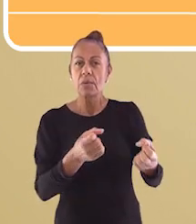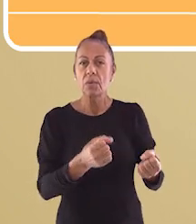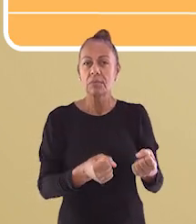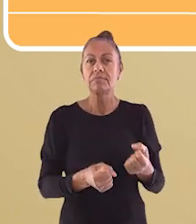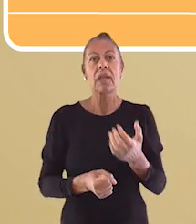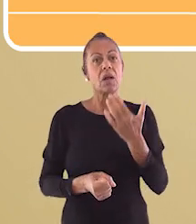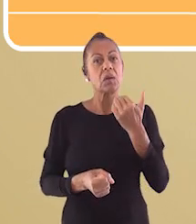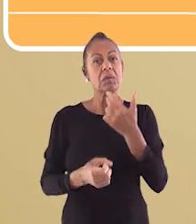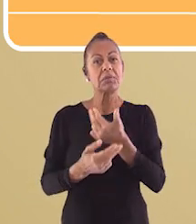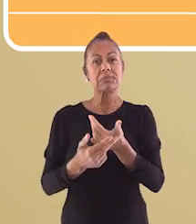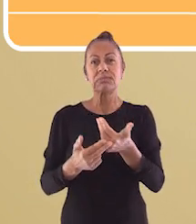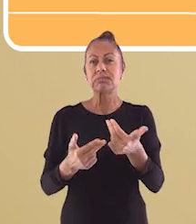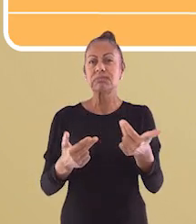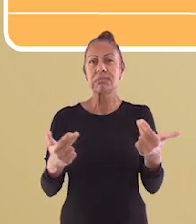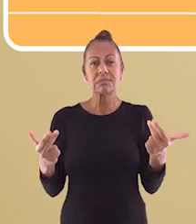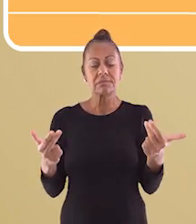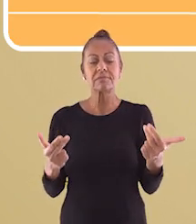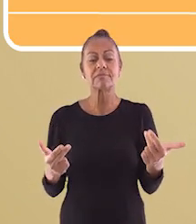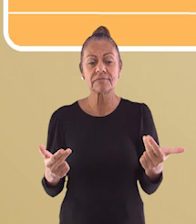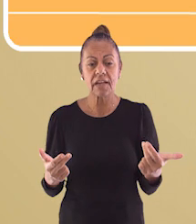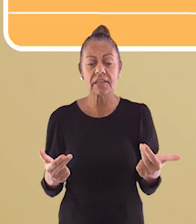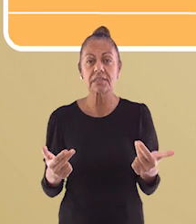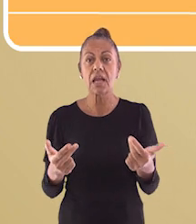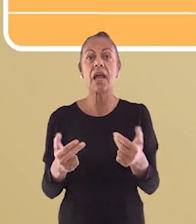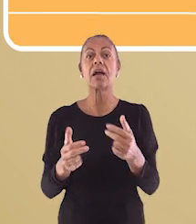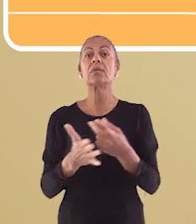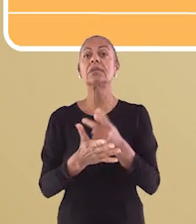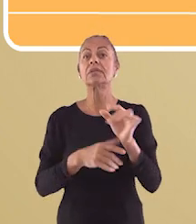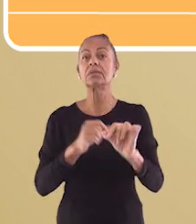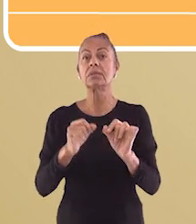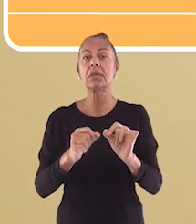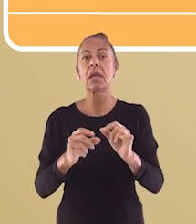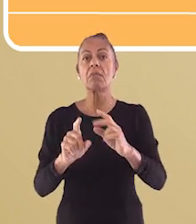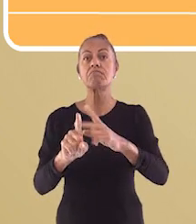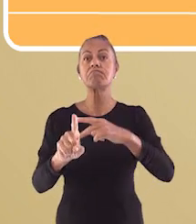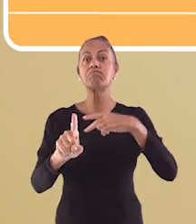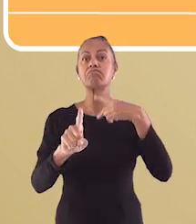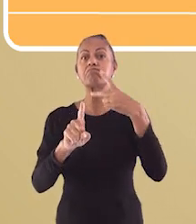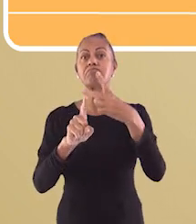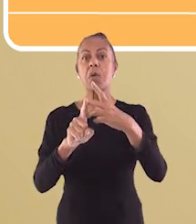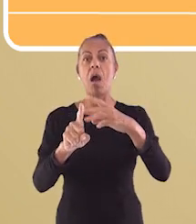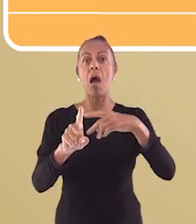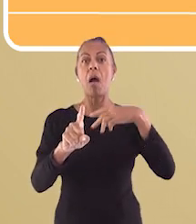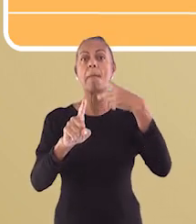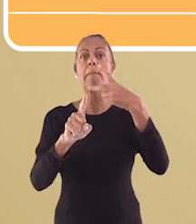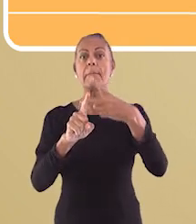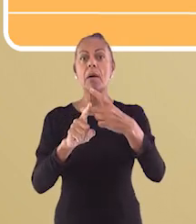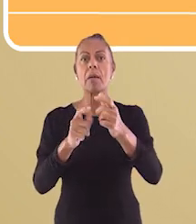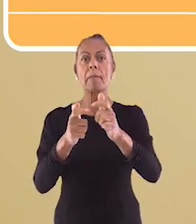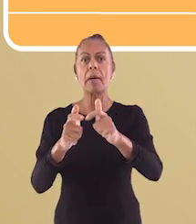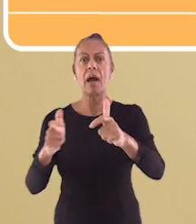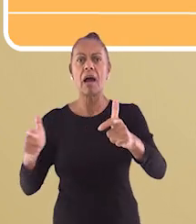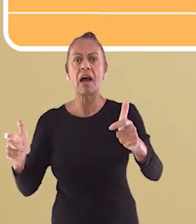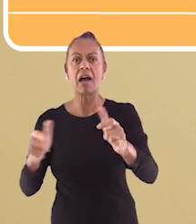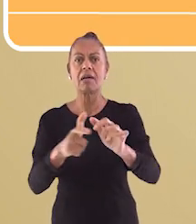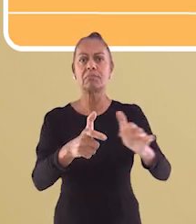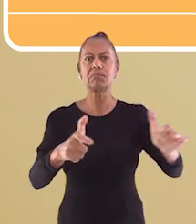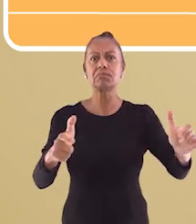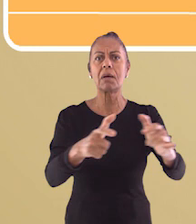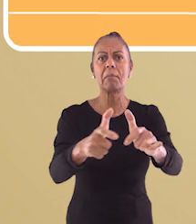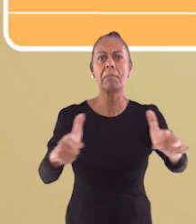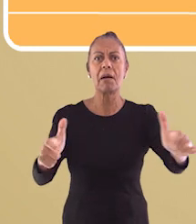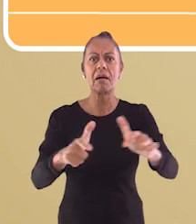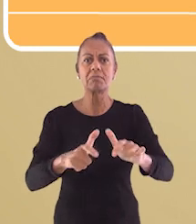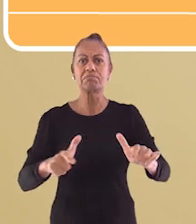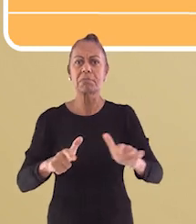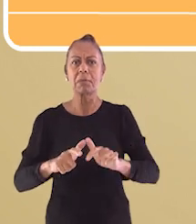se alimentam com tantos nutrientes que começam a se multiplicar. E multiplica, e acabam crescendo em número assustador